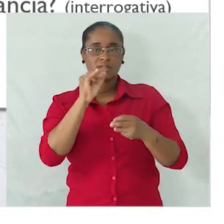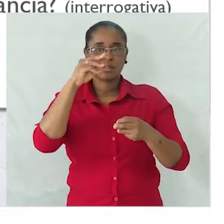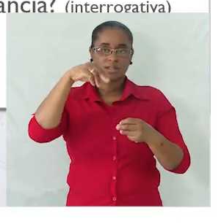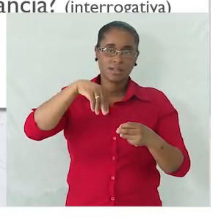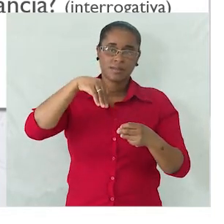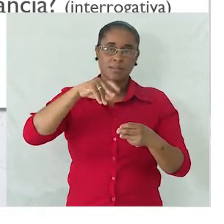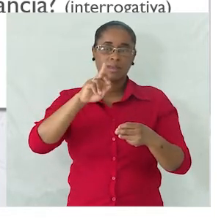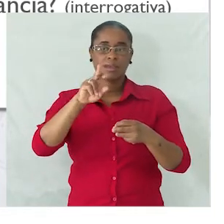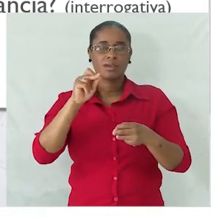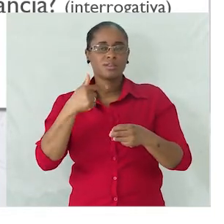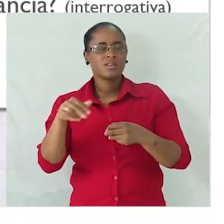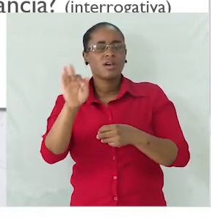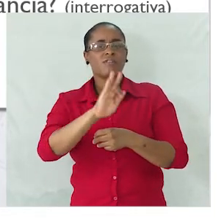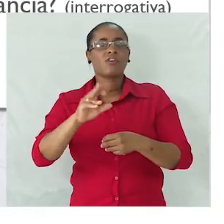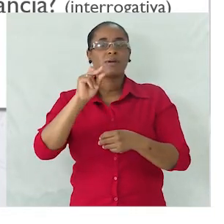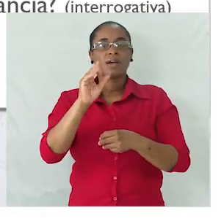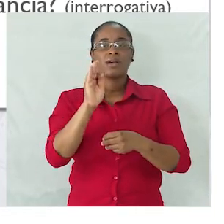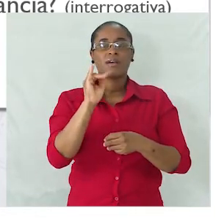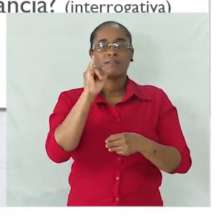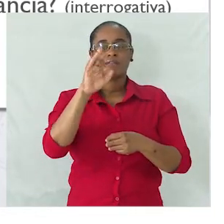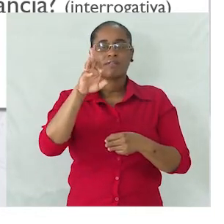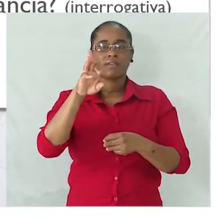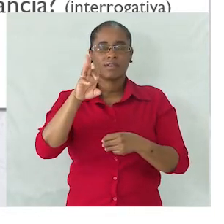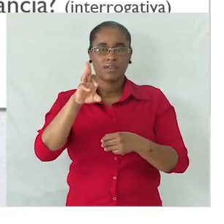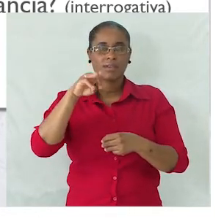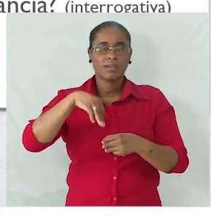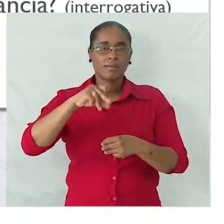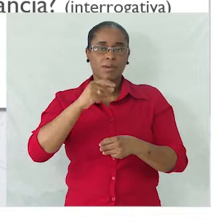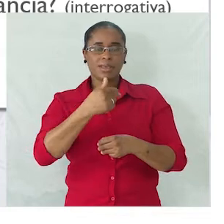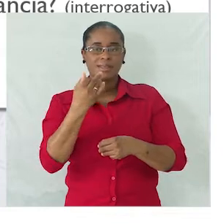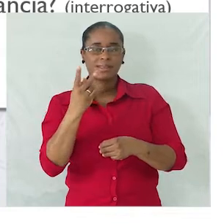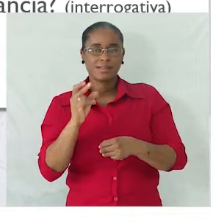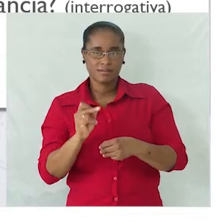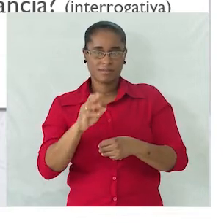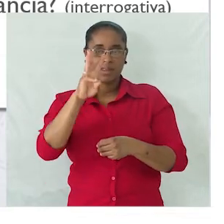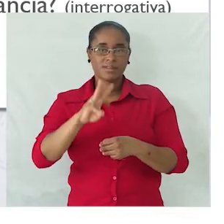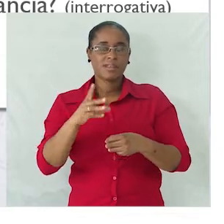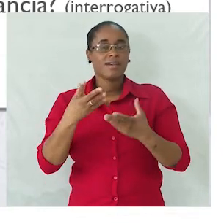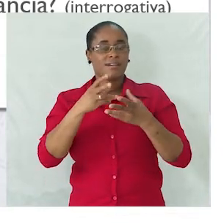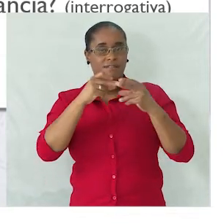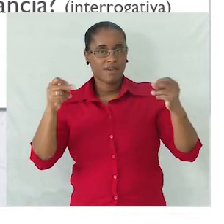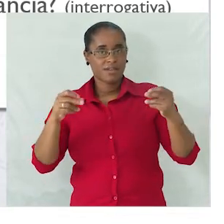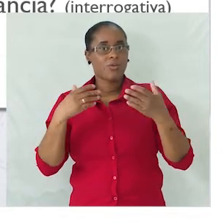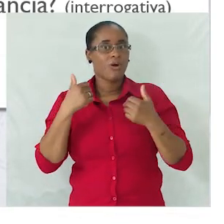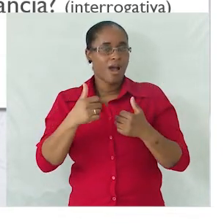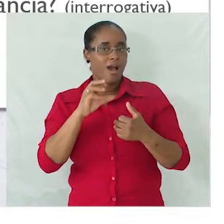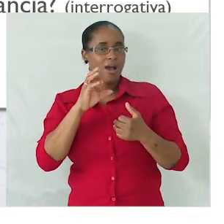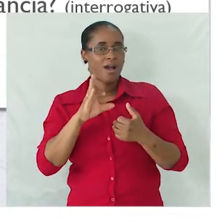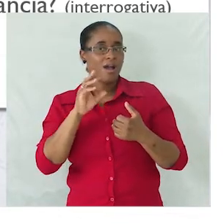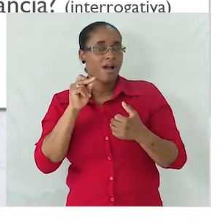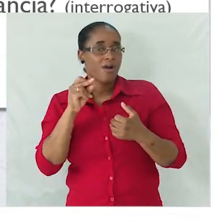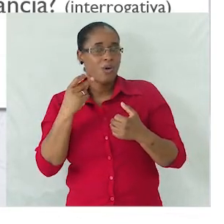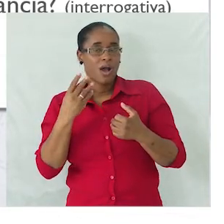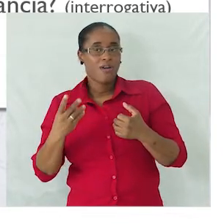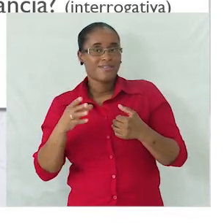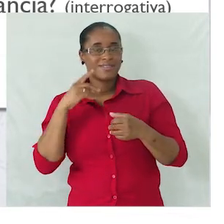forma afirmativa. A terceira frase, sugestão é: uau, que máscara bonita! As